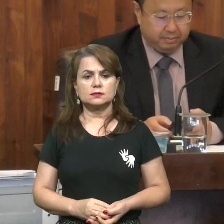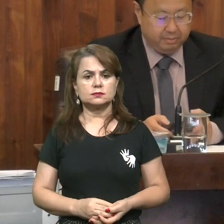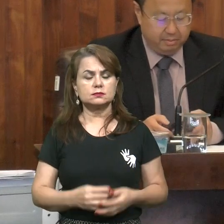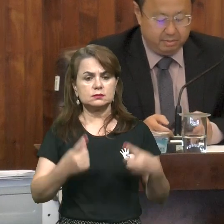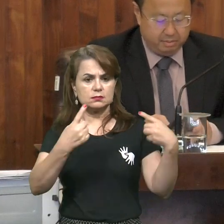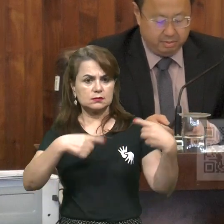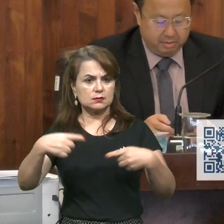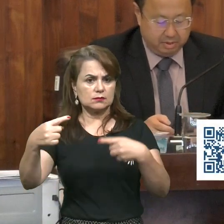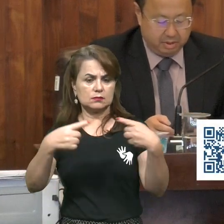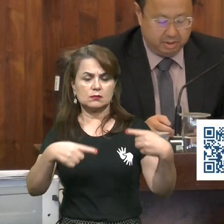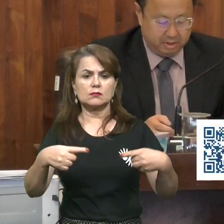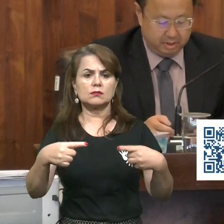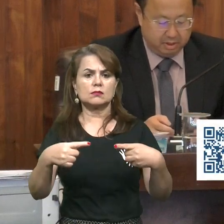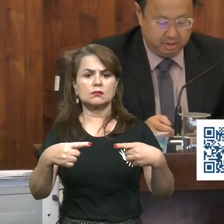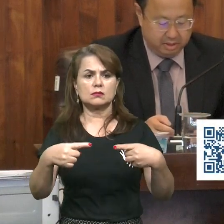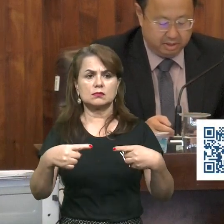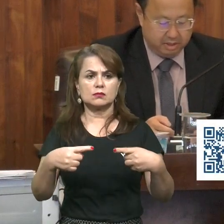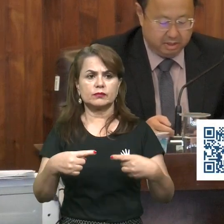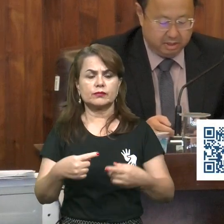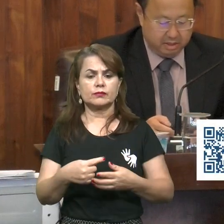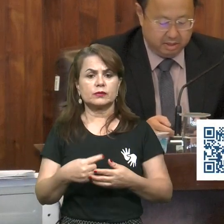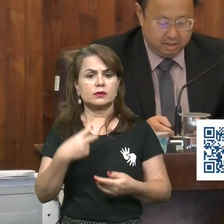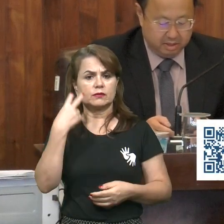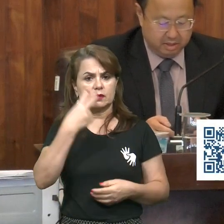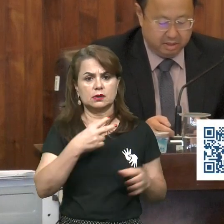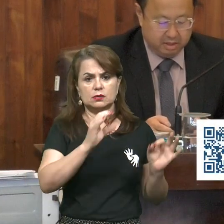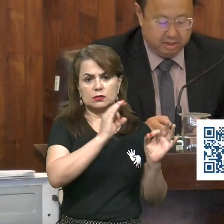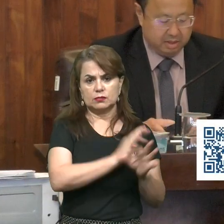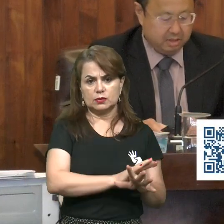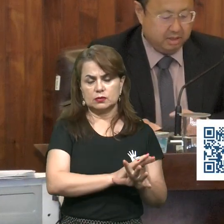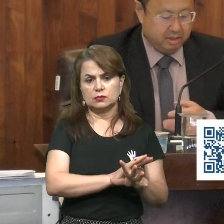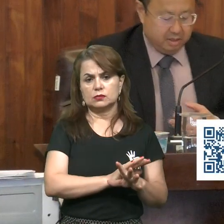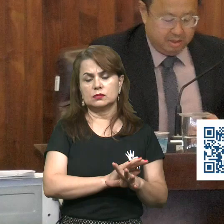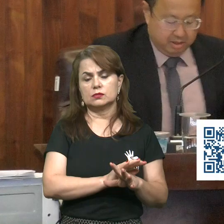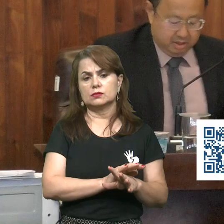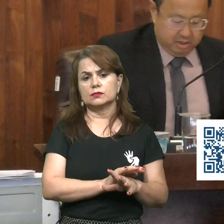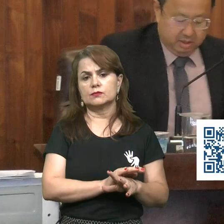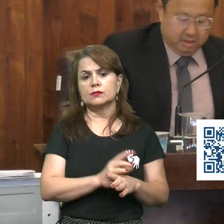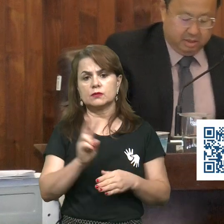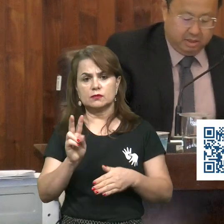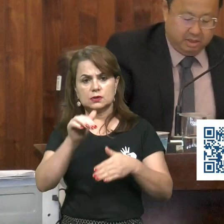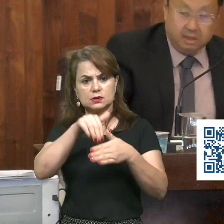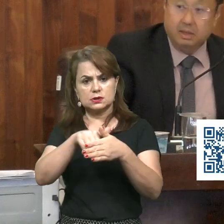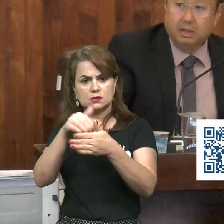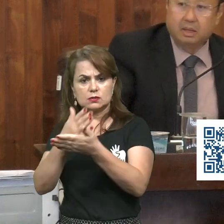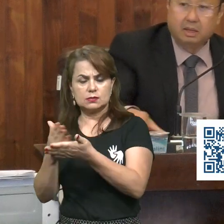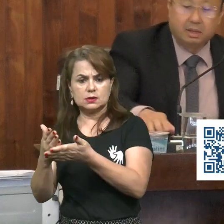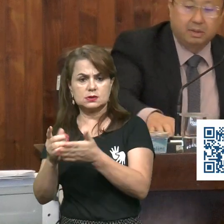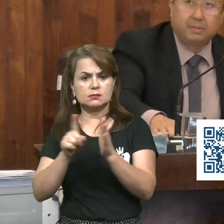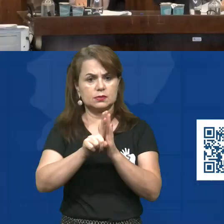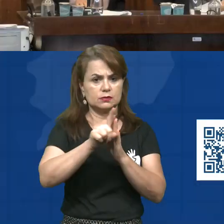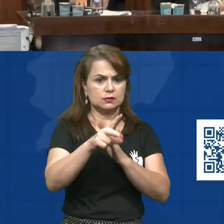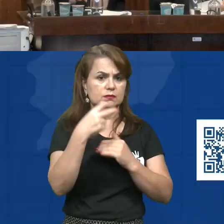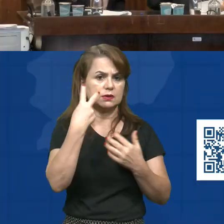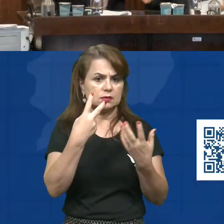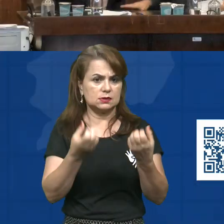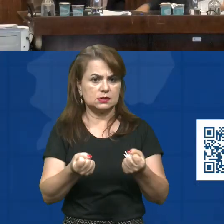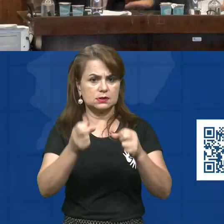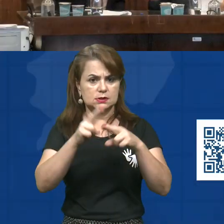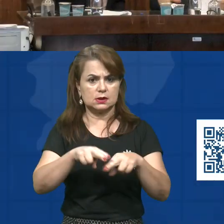Continua a discussão. Não havendo mais vereadores inscritos, está em discussão, está em votação. Os vereadores que estão favoráveis permaneçam como se